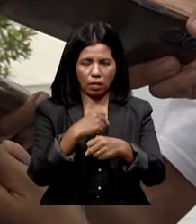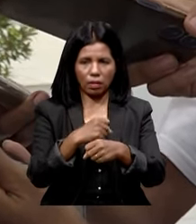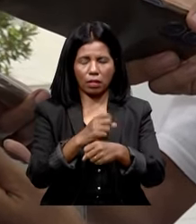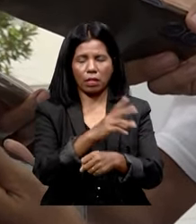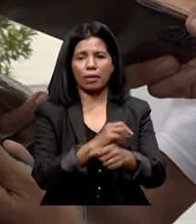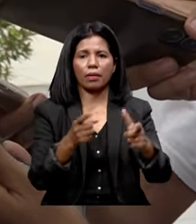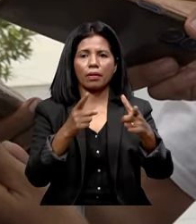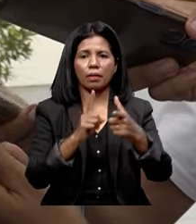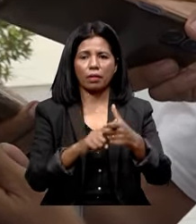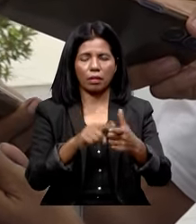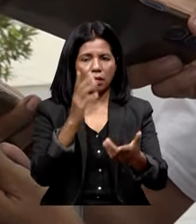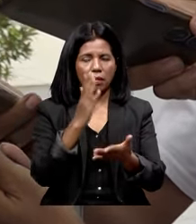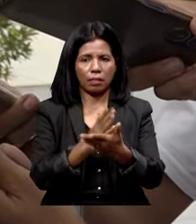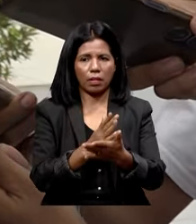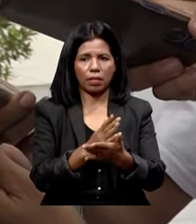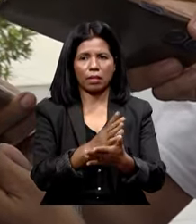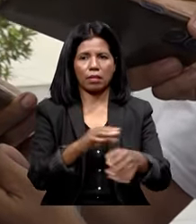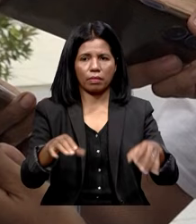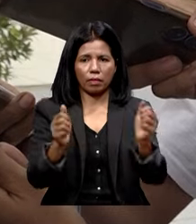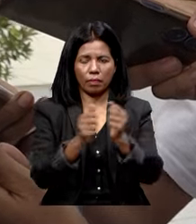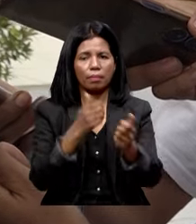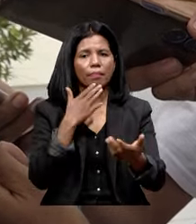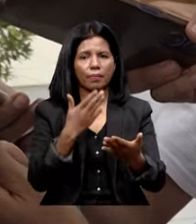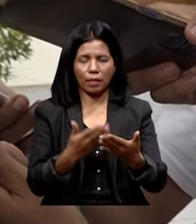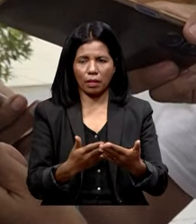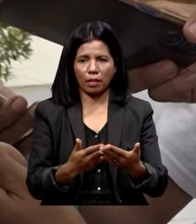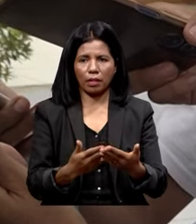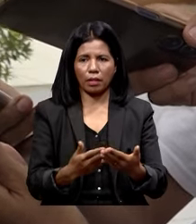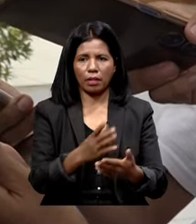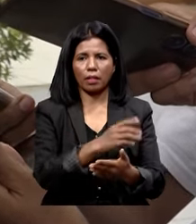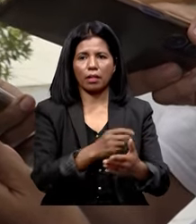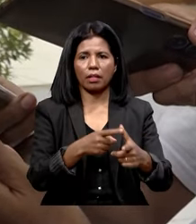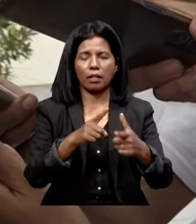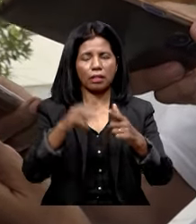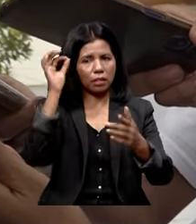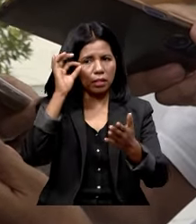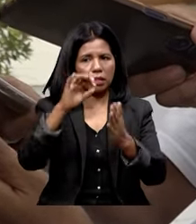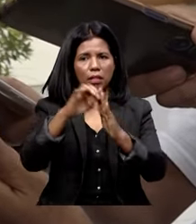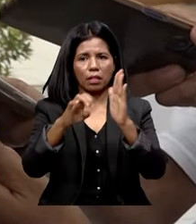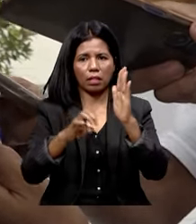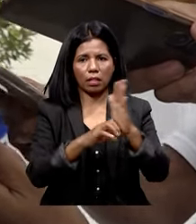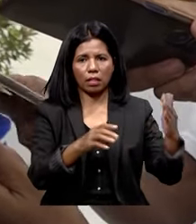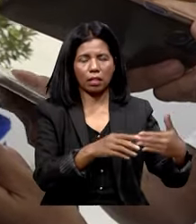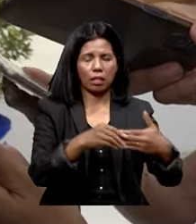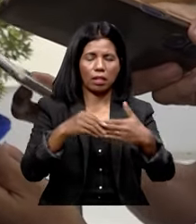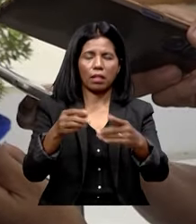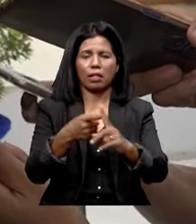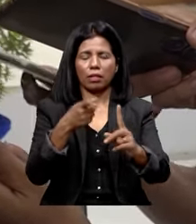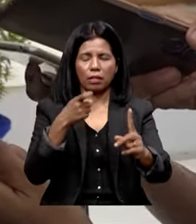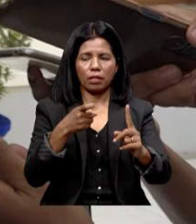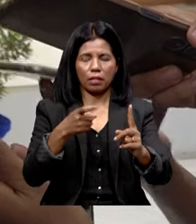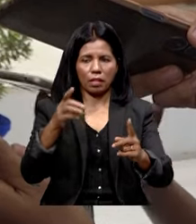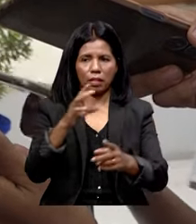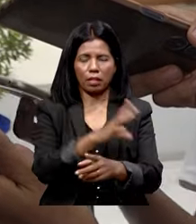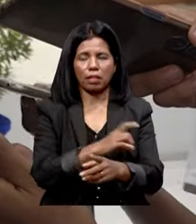no hakoto ligação ilegais ida nem intervenção nebe mas suas excelências secretário de estado lidera ela hahu ela na hosi eletricidade